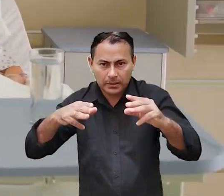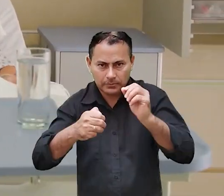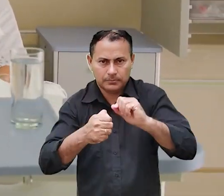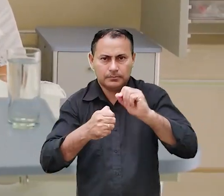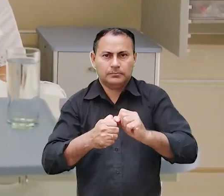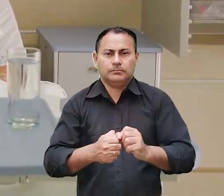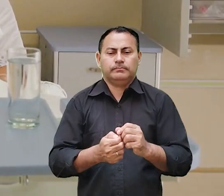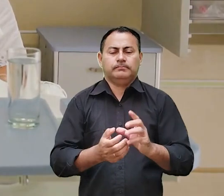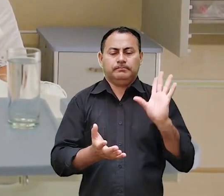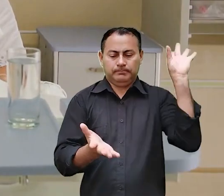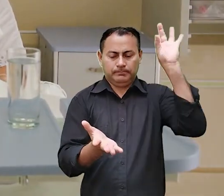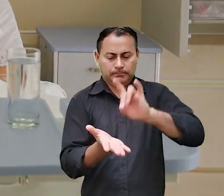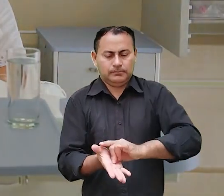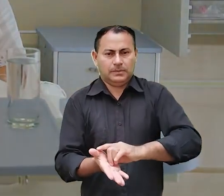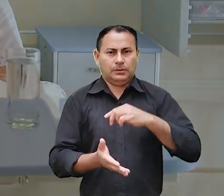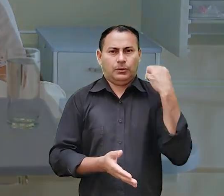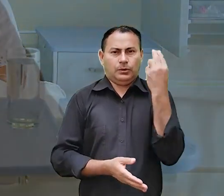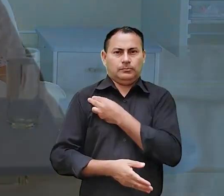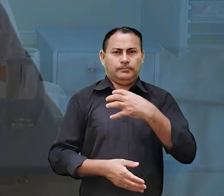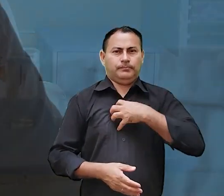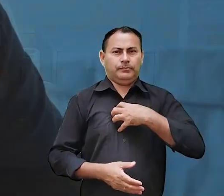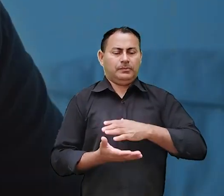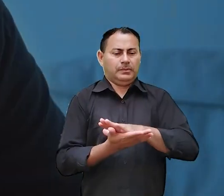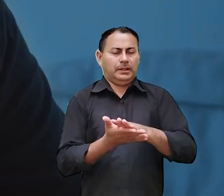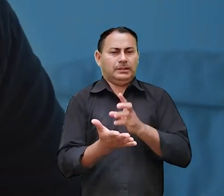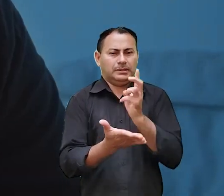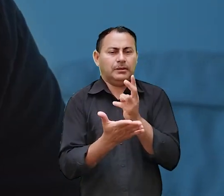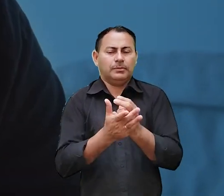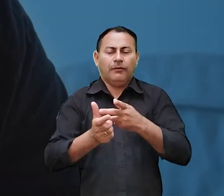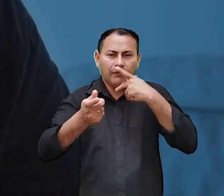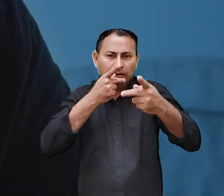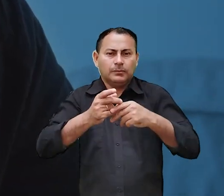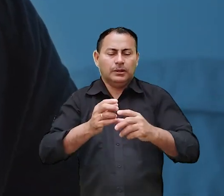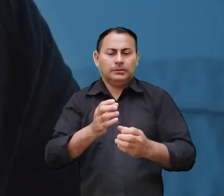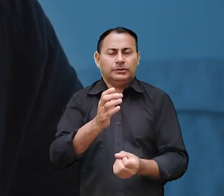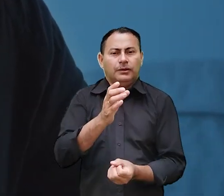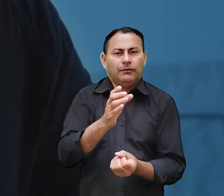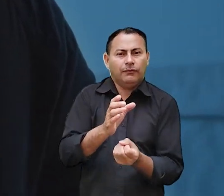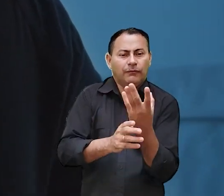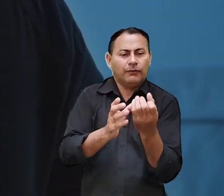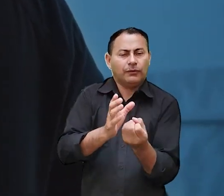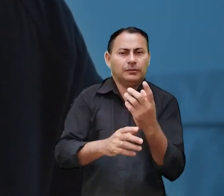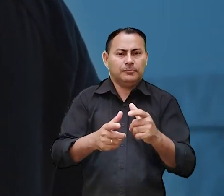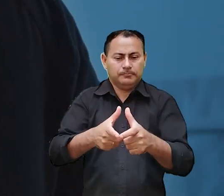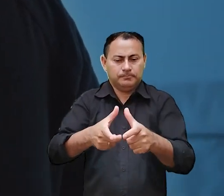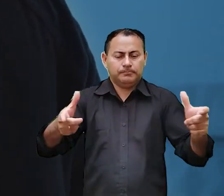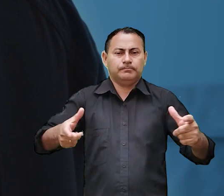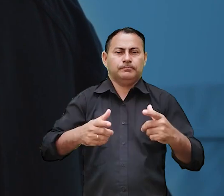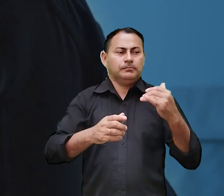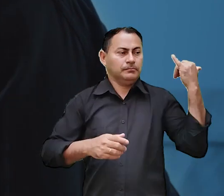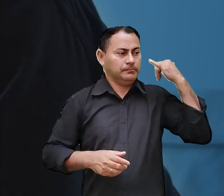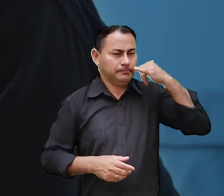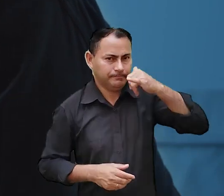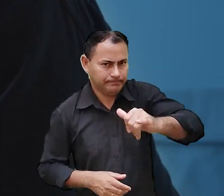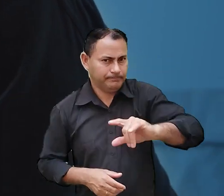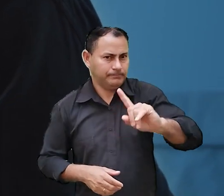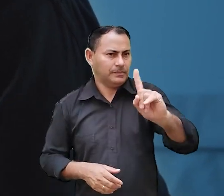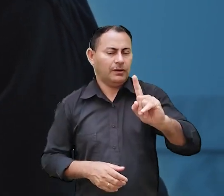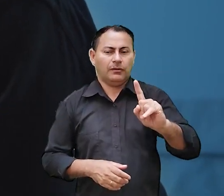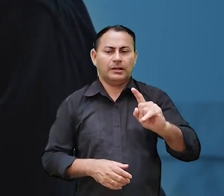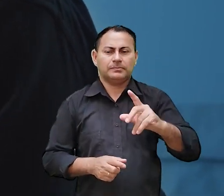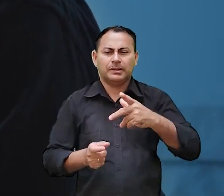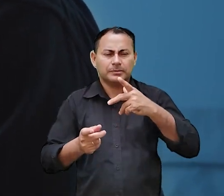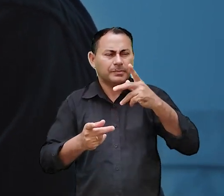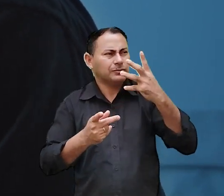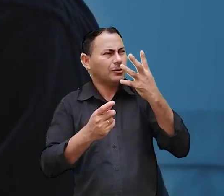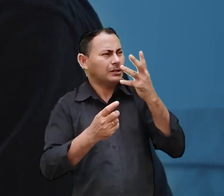fazer algo a confirmação do do nosso comissionamento nem sempre vem pelo que chamamos de frutos a maioria dos Profetas não foi